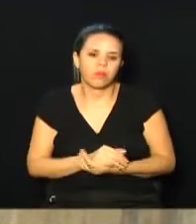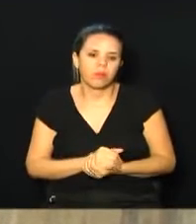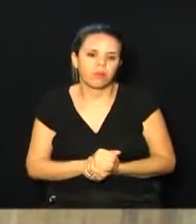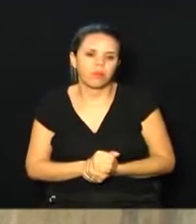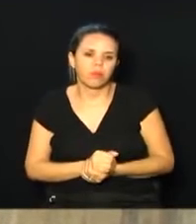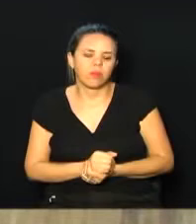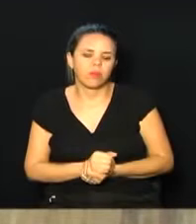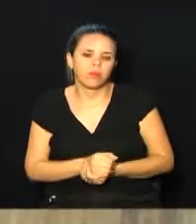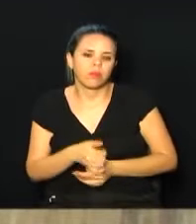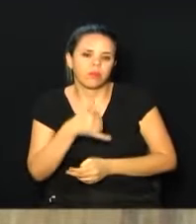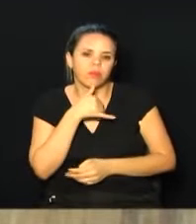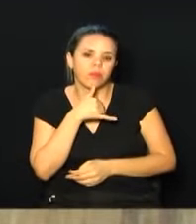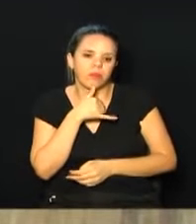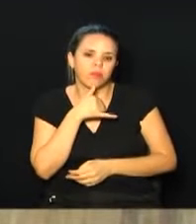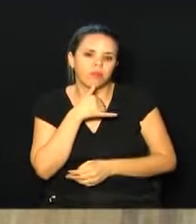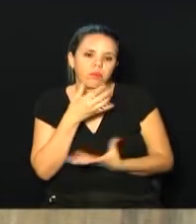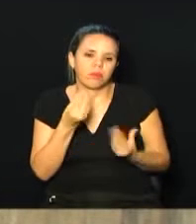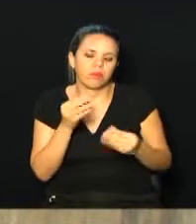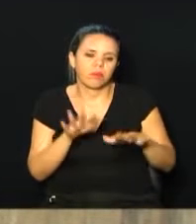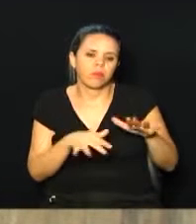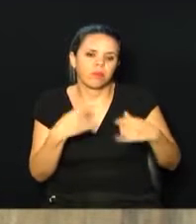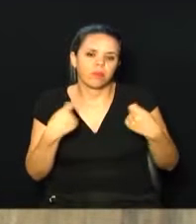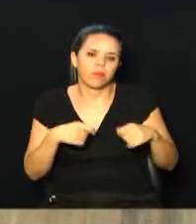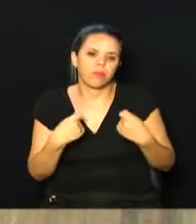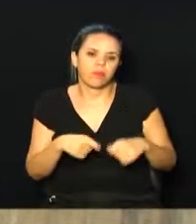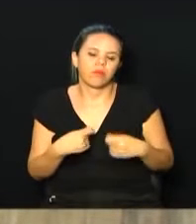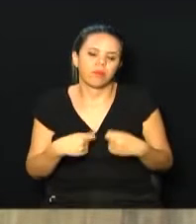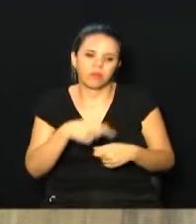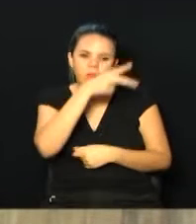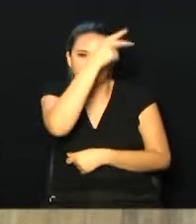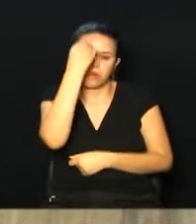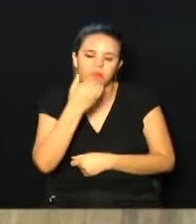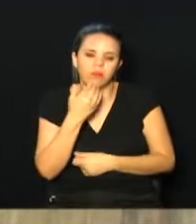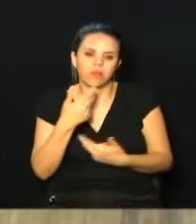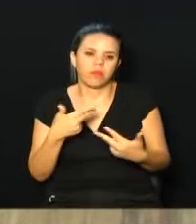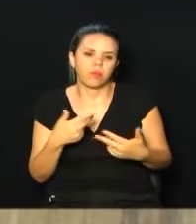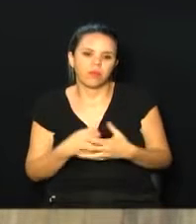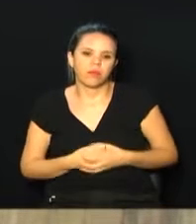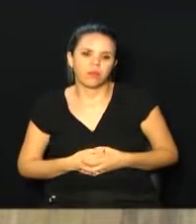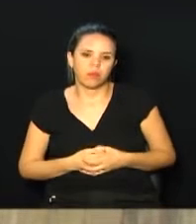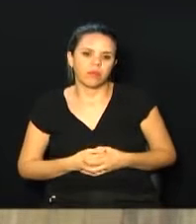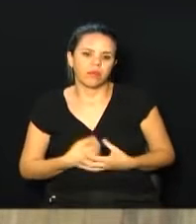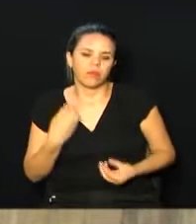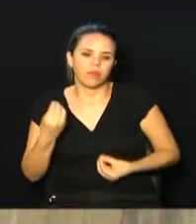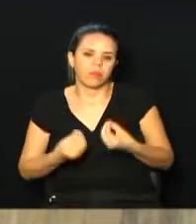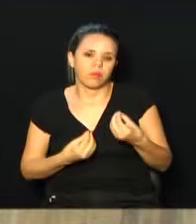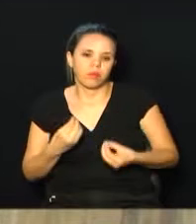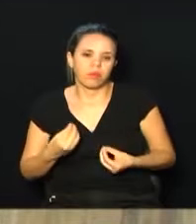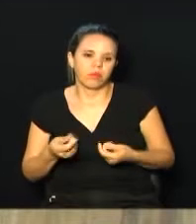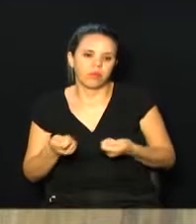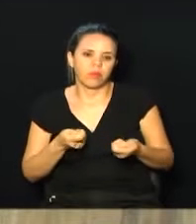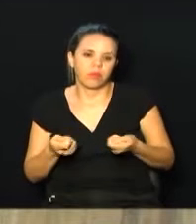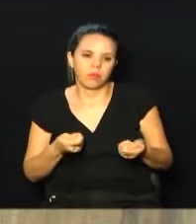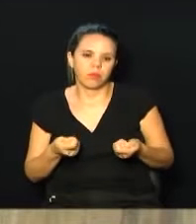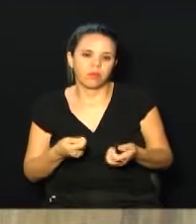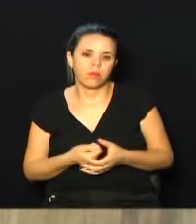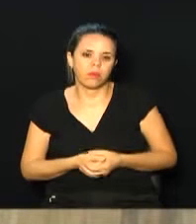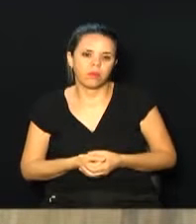Mas, infelizmente, a gente muitas vezes precisa recorrer à prefeitura nessa situação. Como lidar com